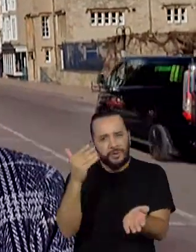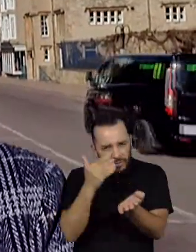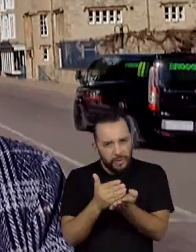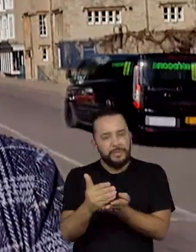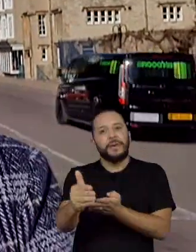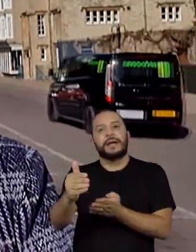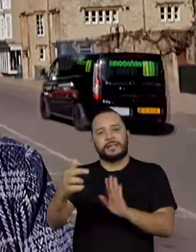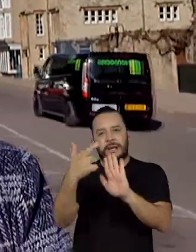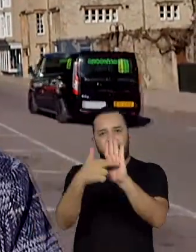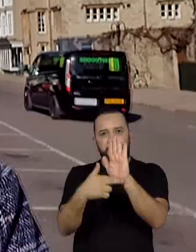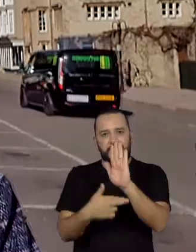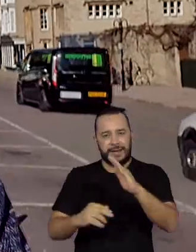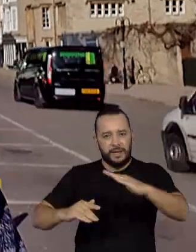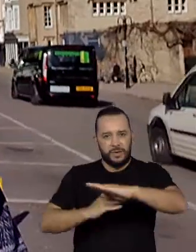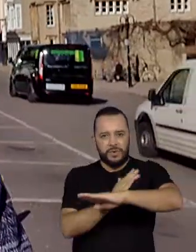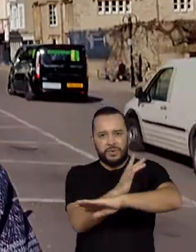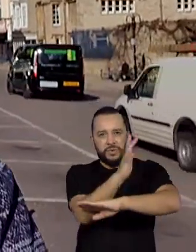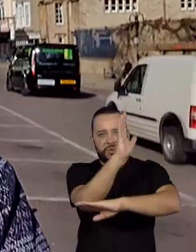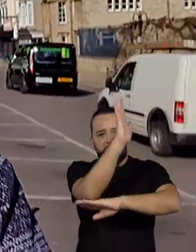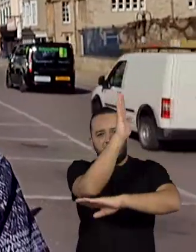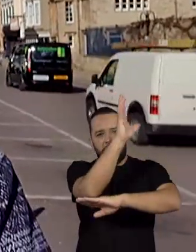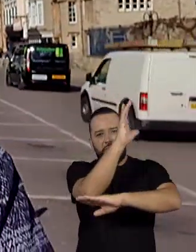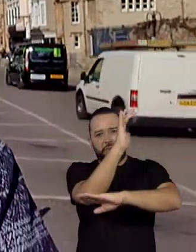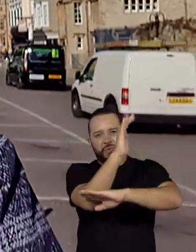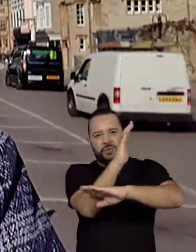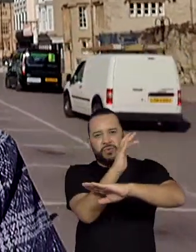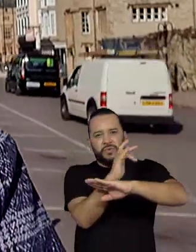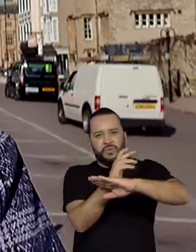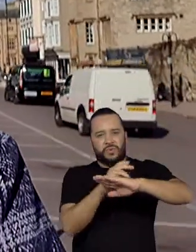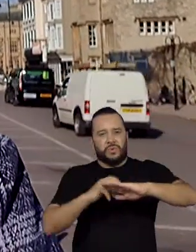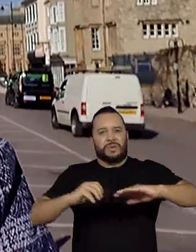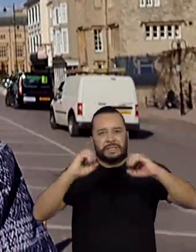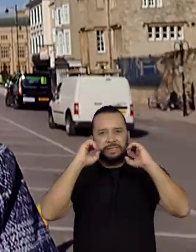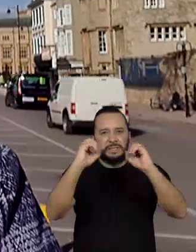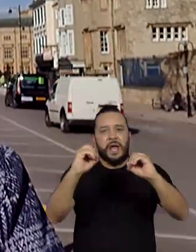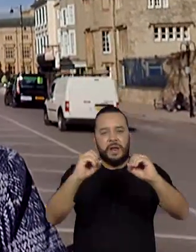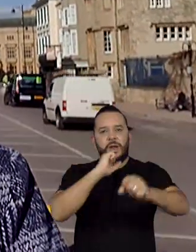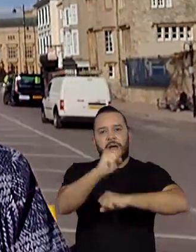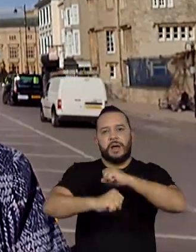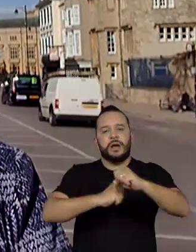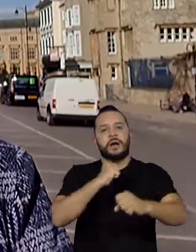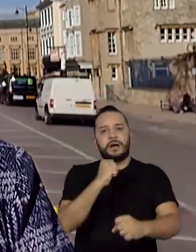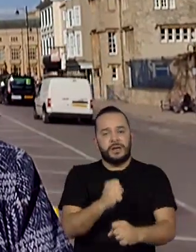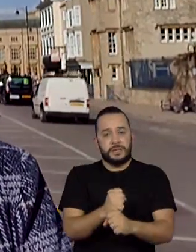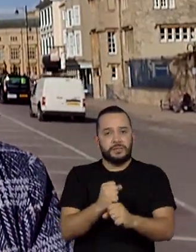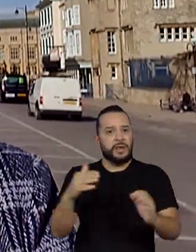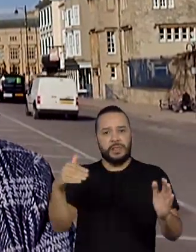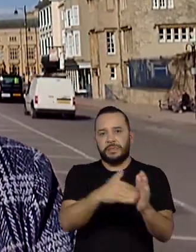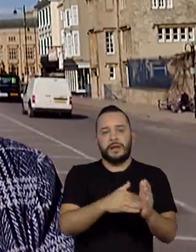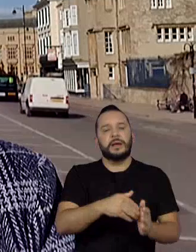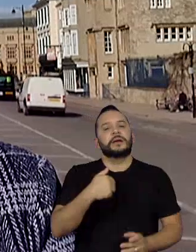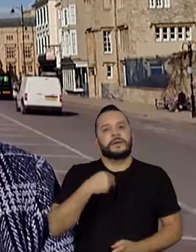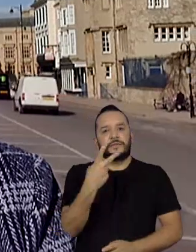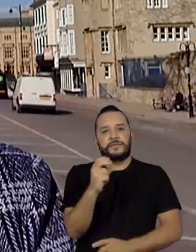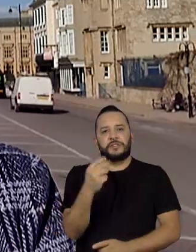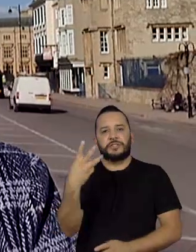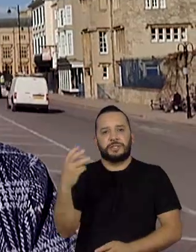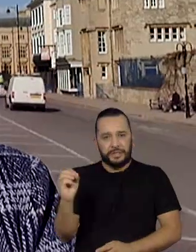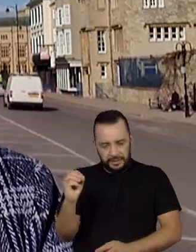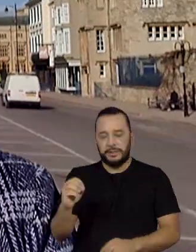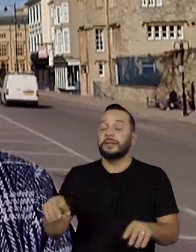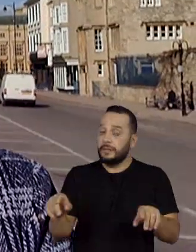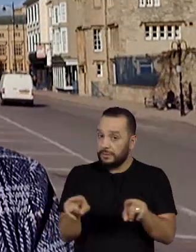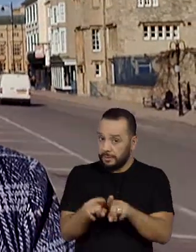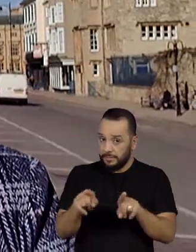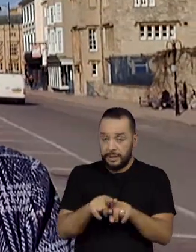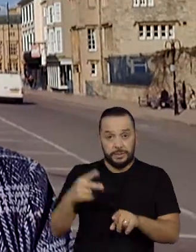de gases de efeito estufa vindas do transporte até 2030. A partir do segundo semestre, só terão acesso livre a